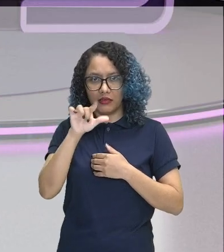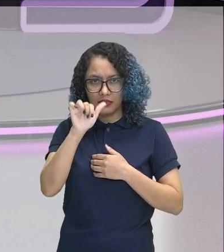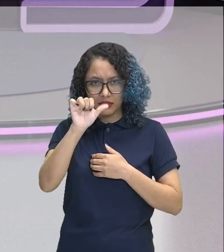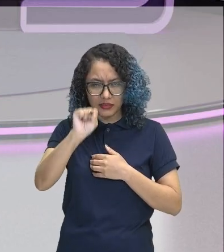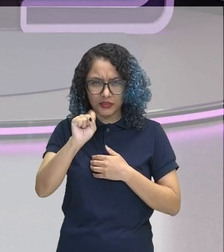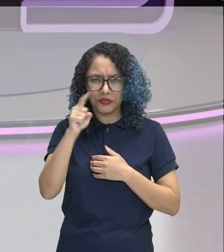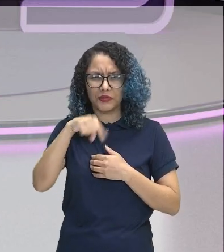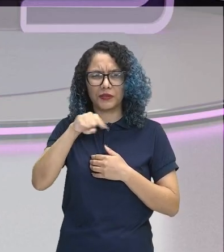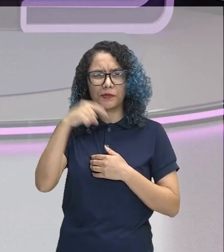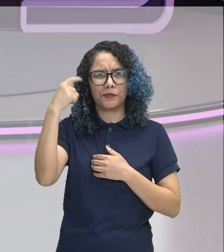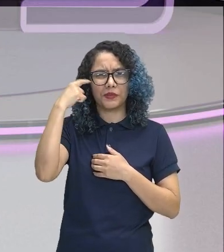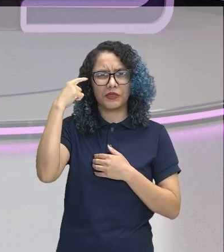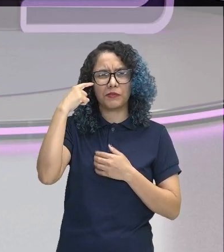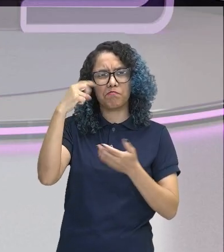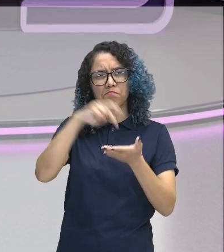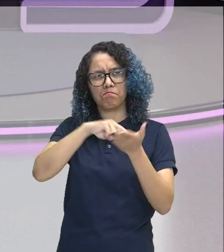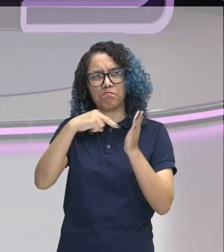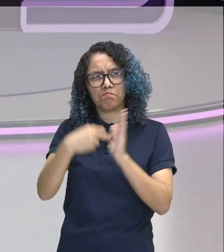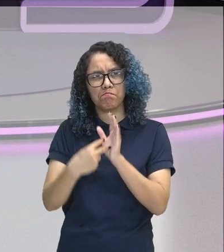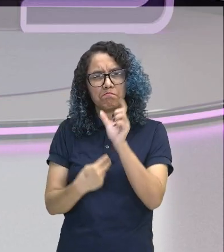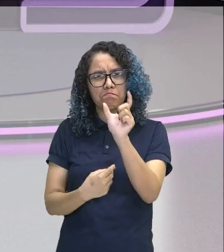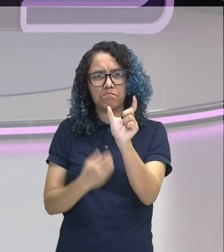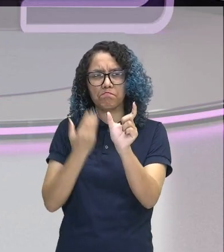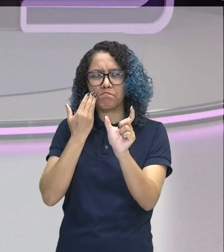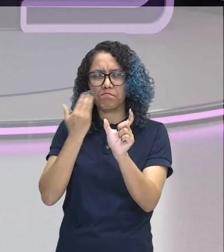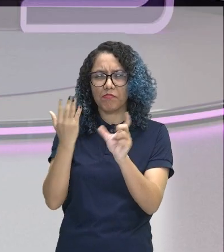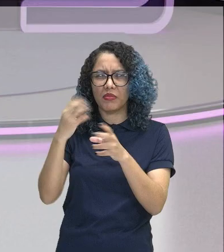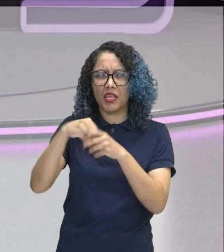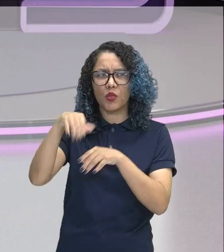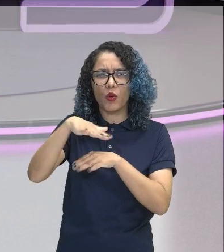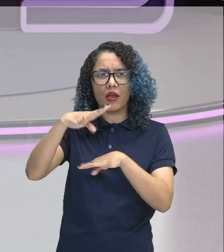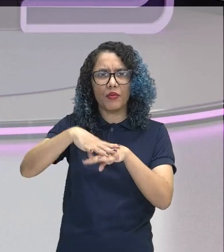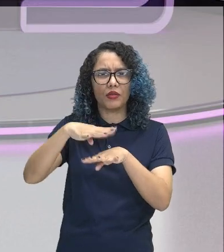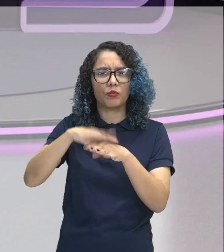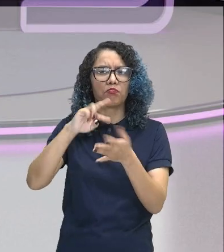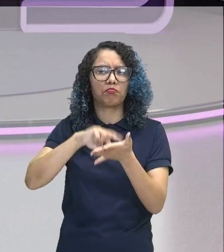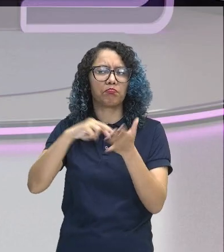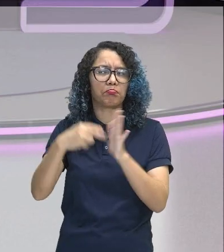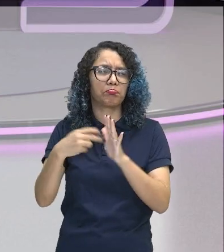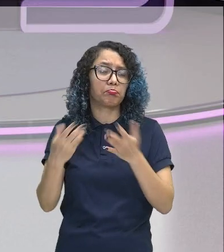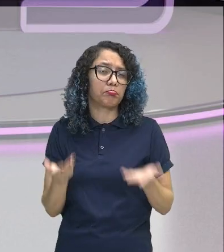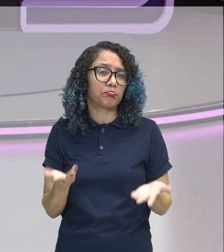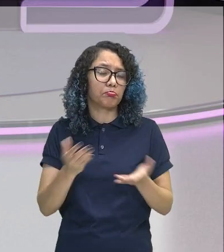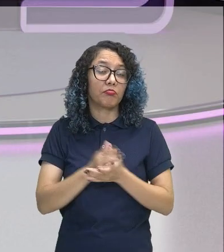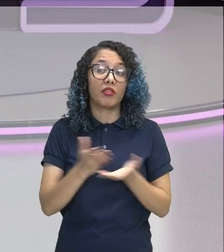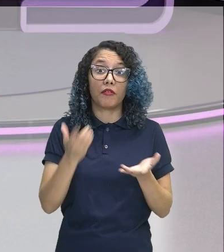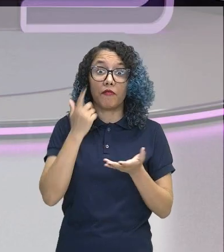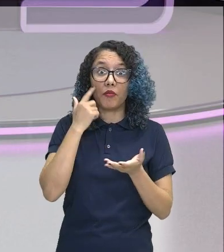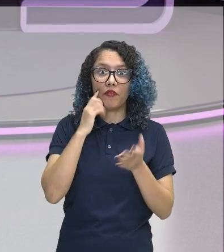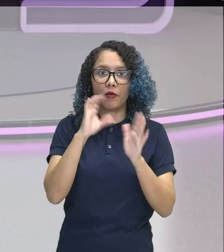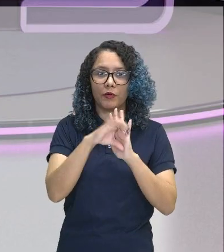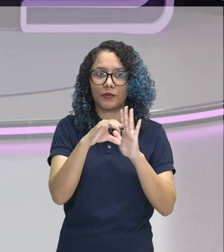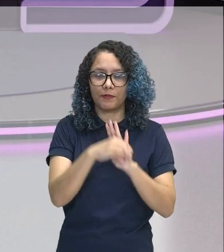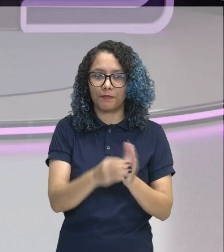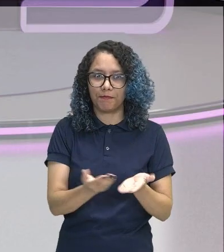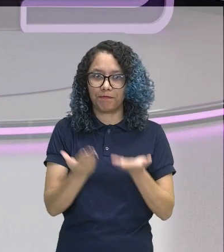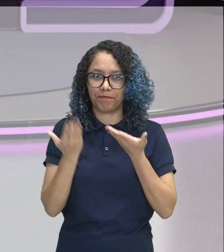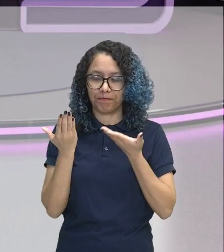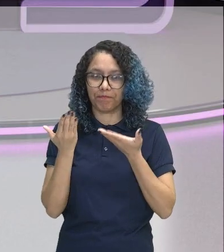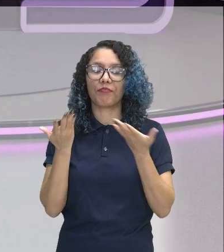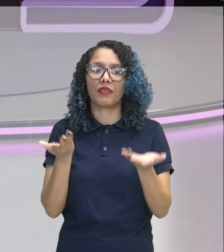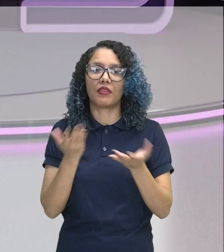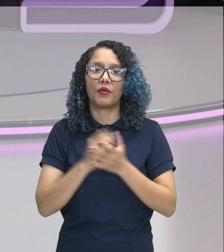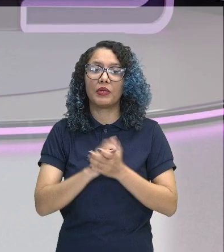deve pensar o que são grandezas no universo da matemática, hein? Então, vamos à definição aqui do meu lado?